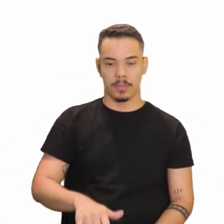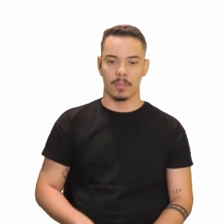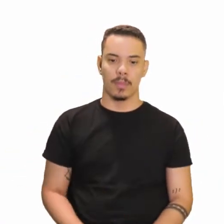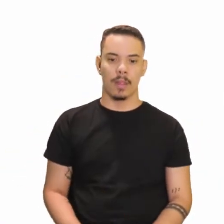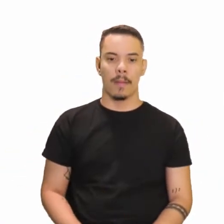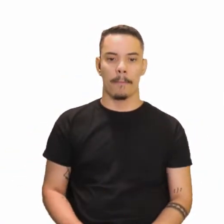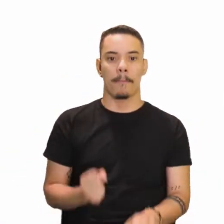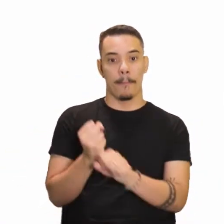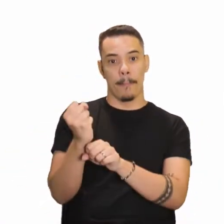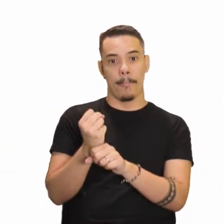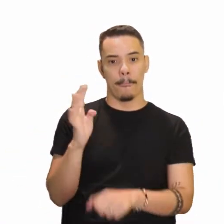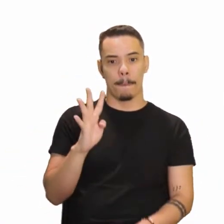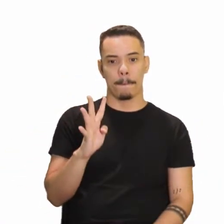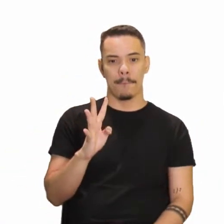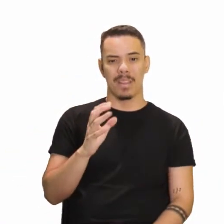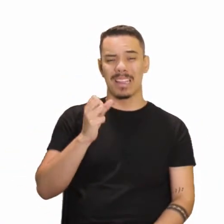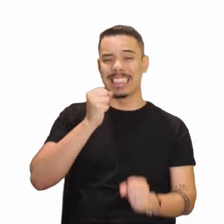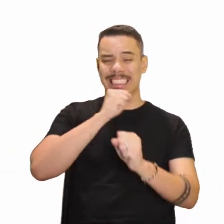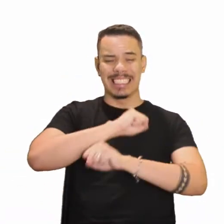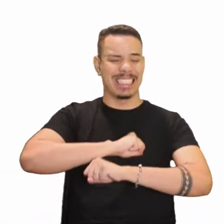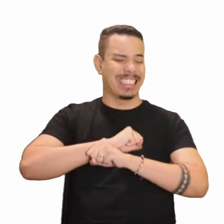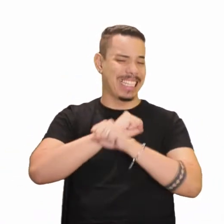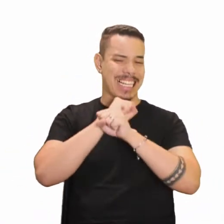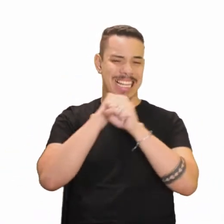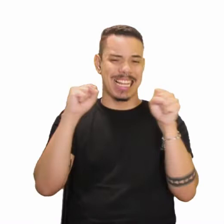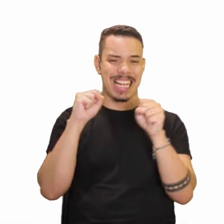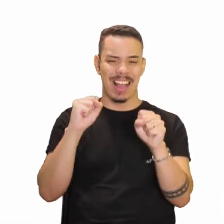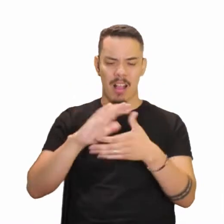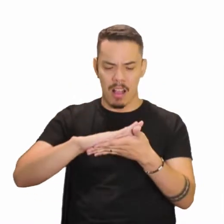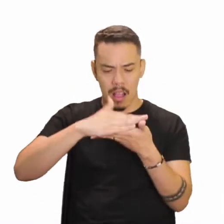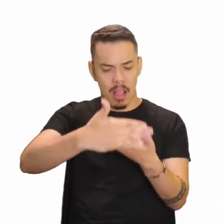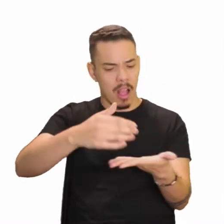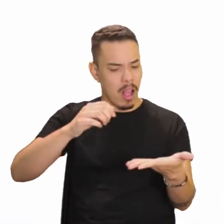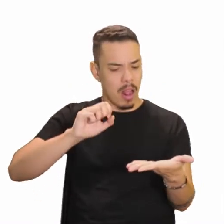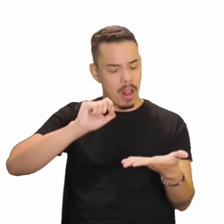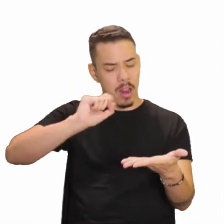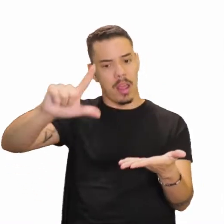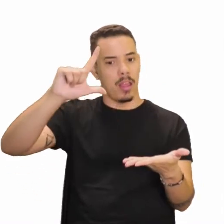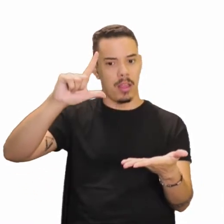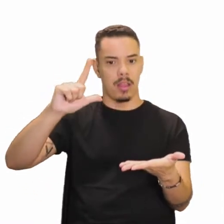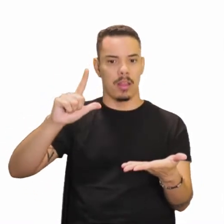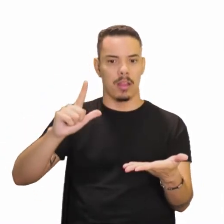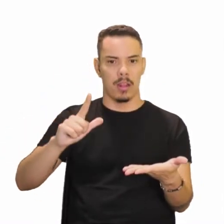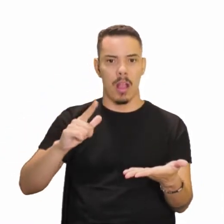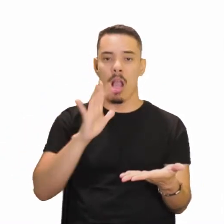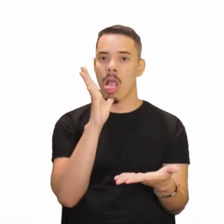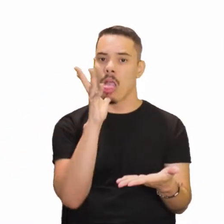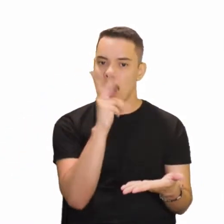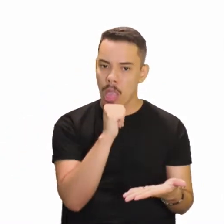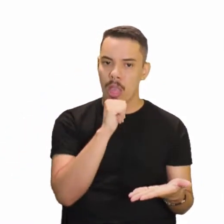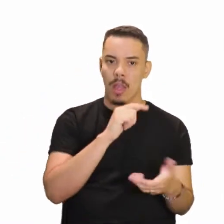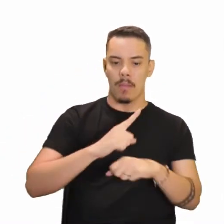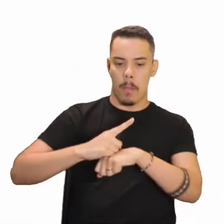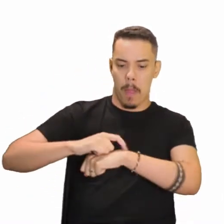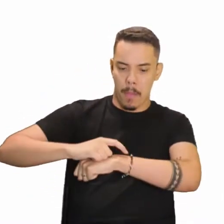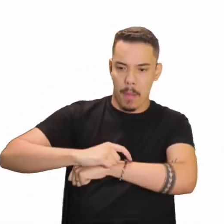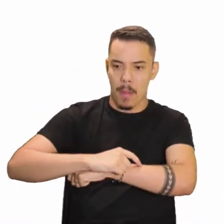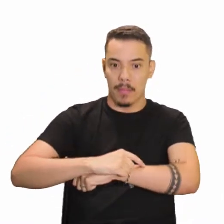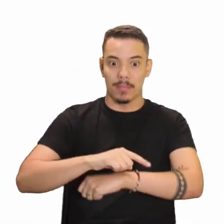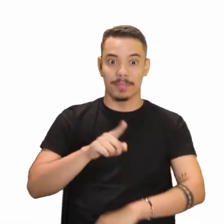ano quatro liga logo máquina lerda Olha só isso daqui